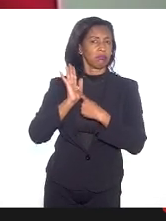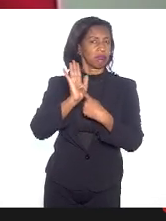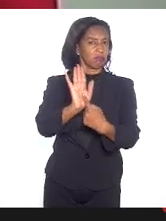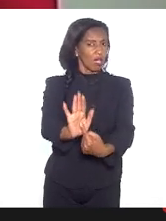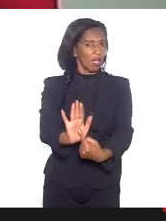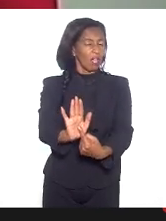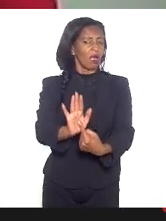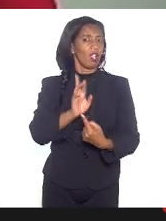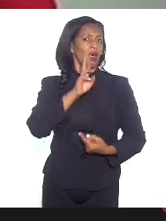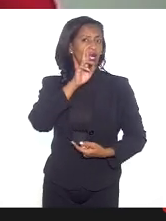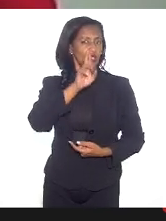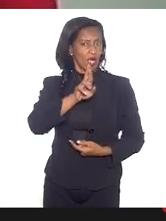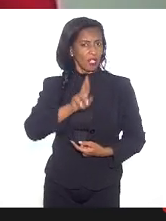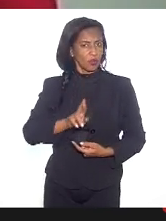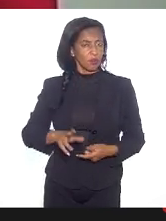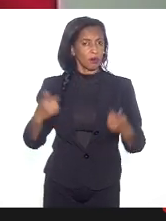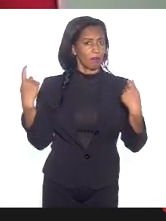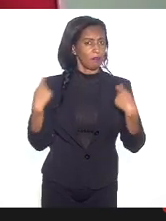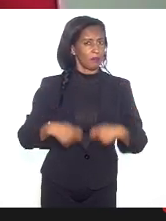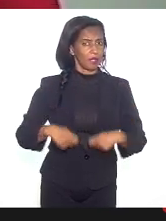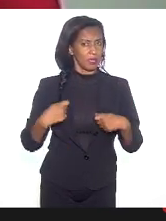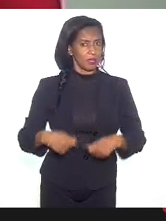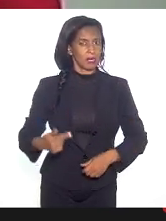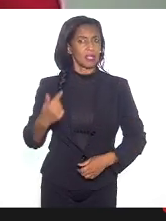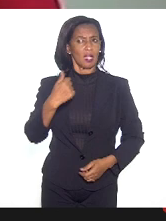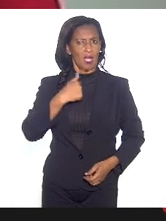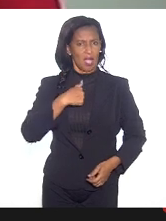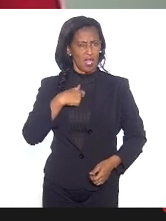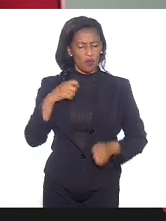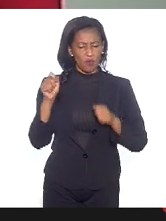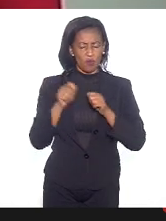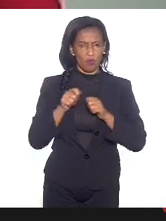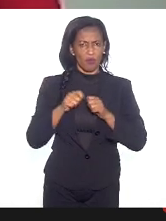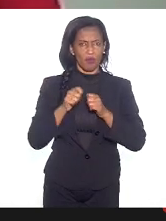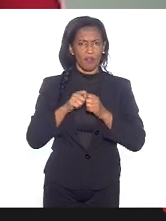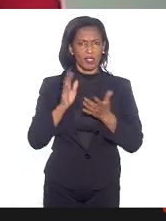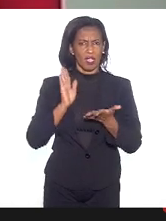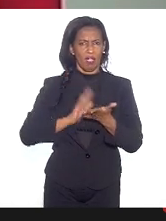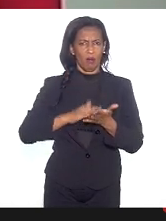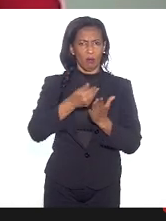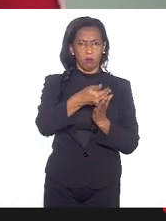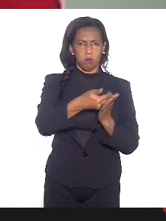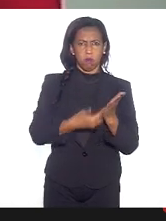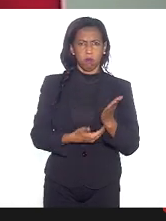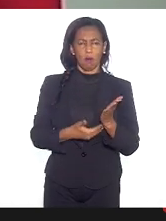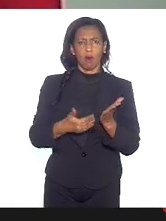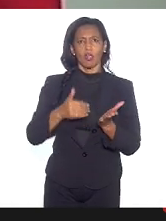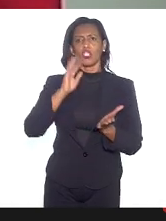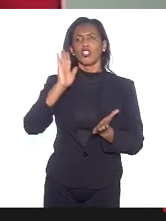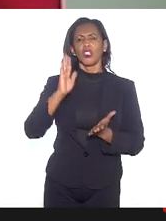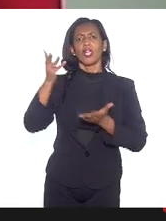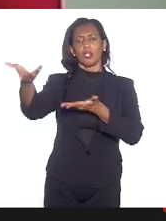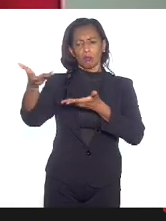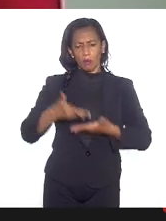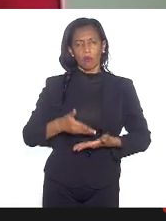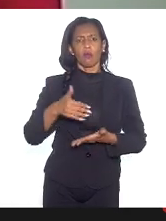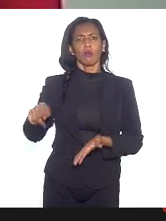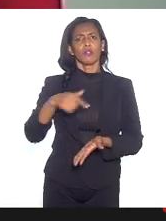as respostas que são necessárias, eu farei um encaminhamento para a convocação do secretário,